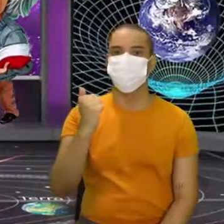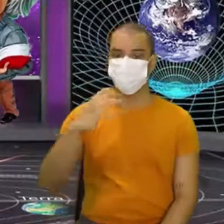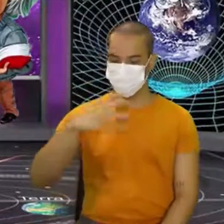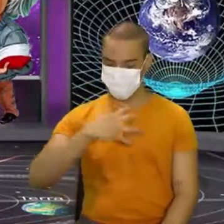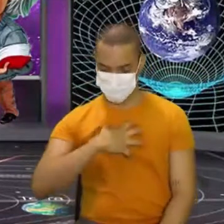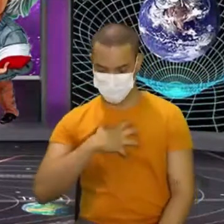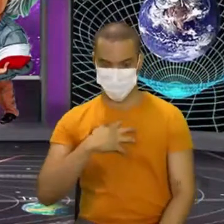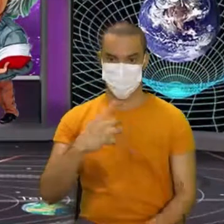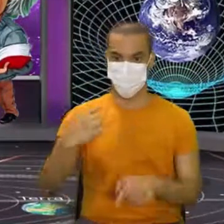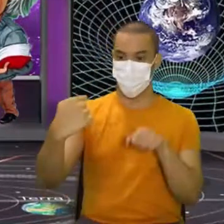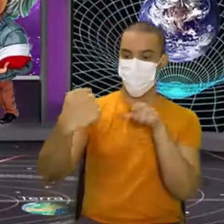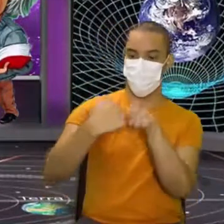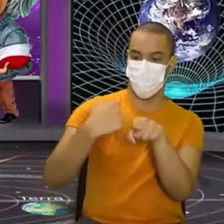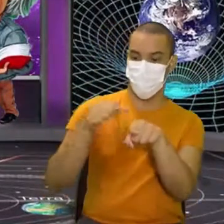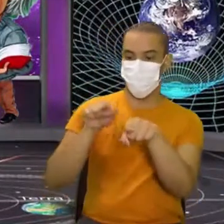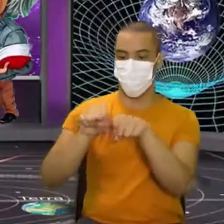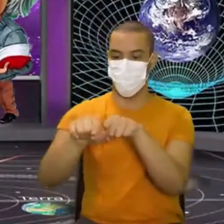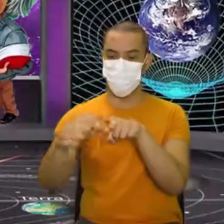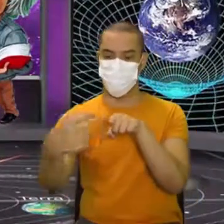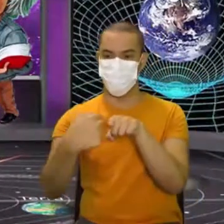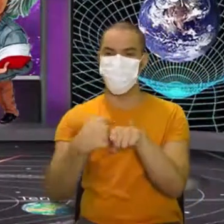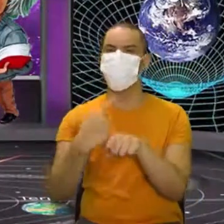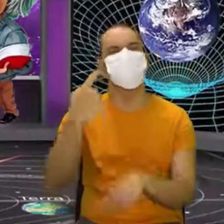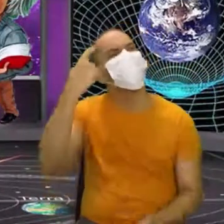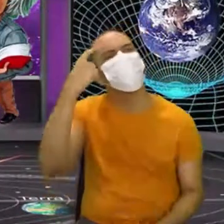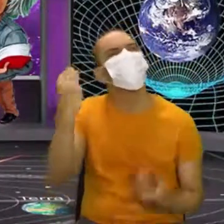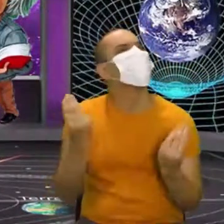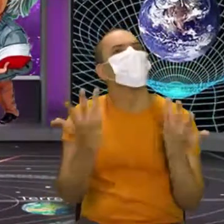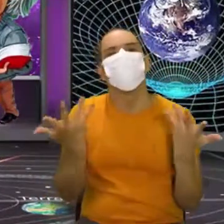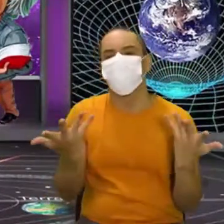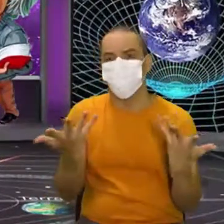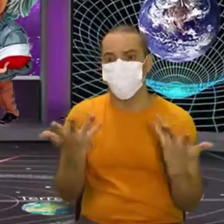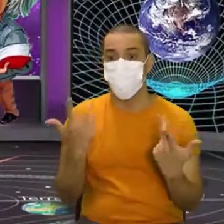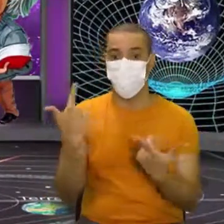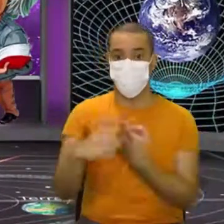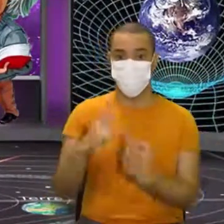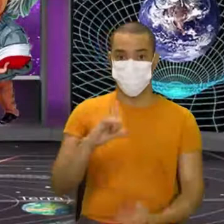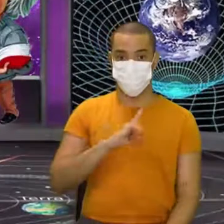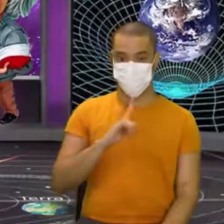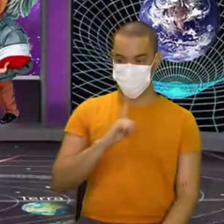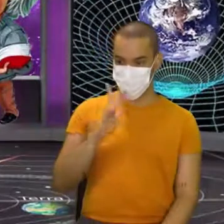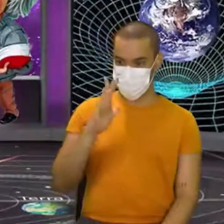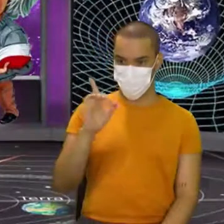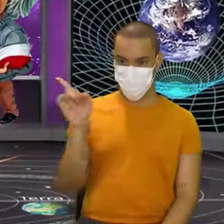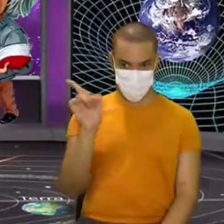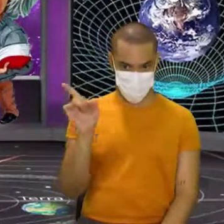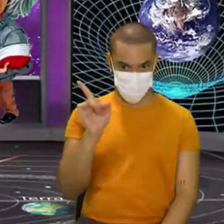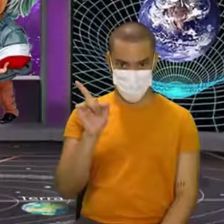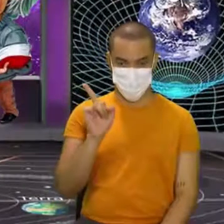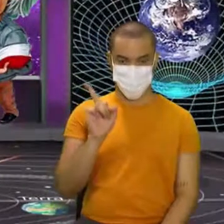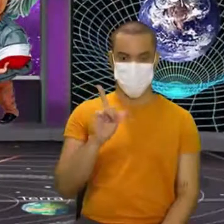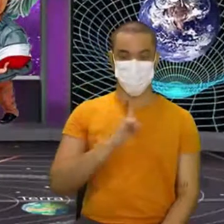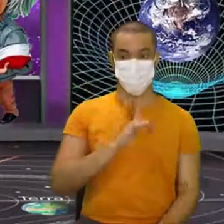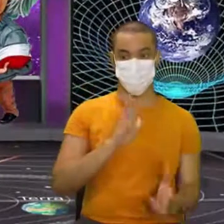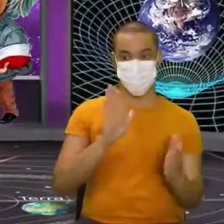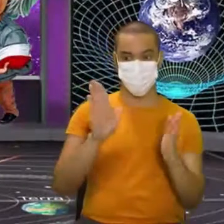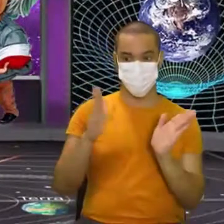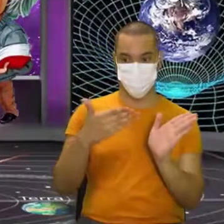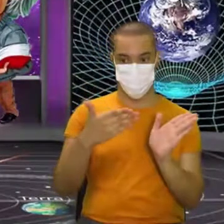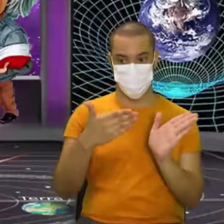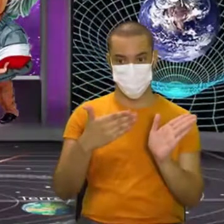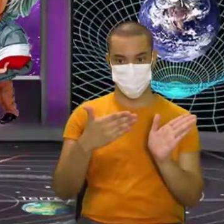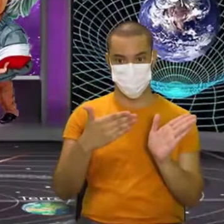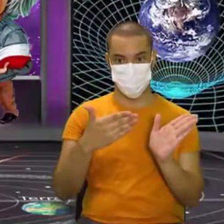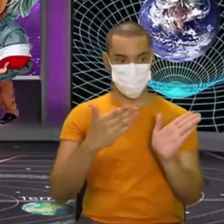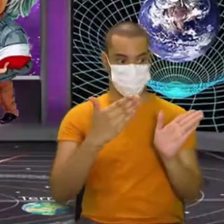quanto no sentido oposto é sempre assim como se eu tô nessa direção aqui o campo tá para cá e